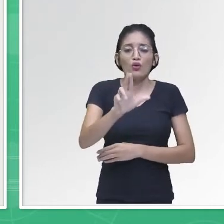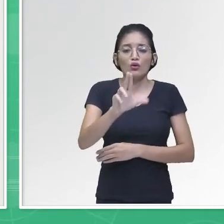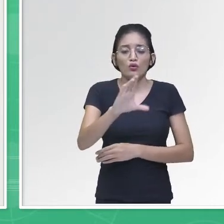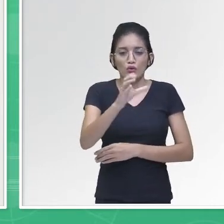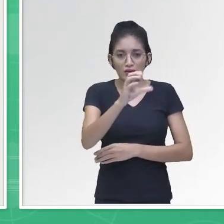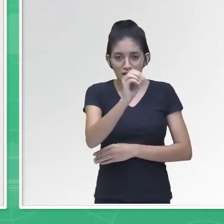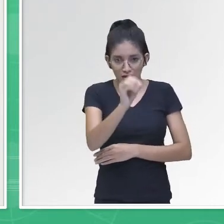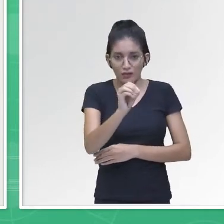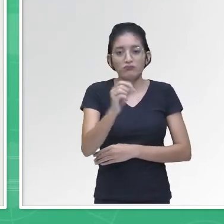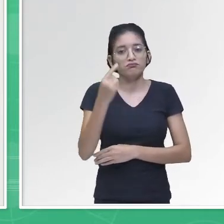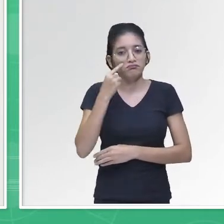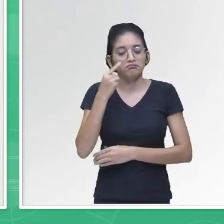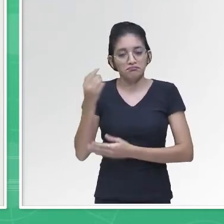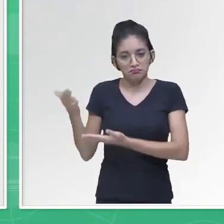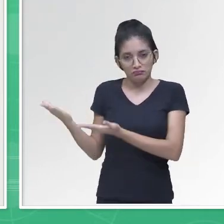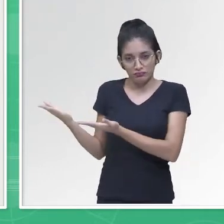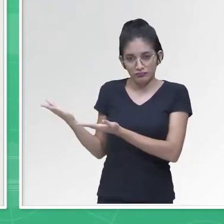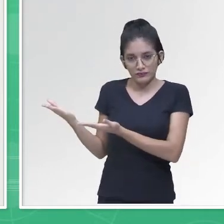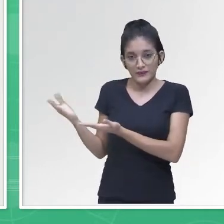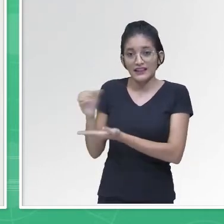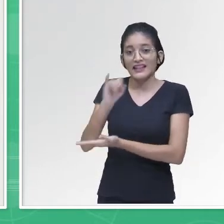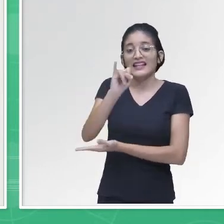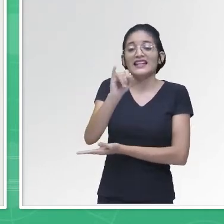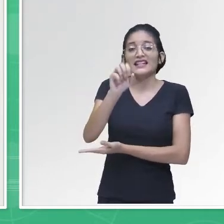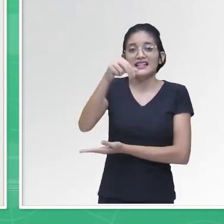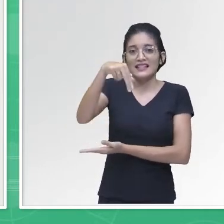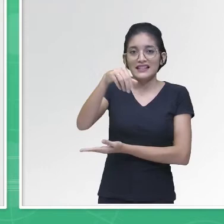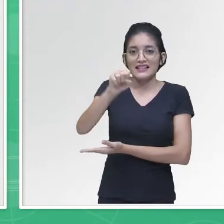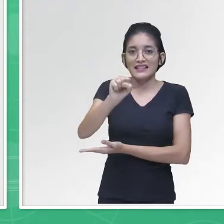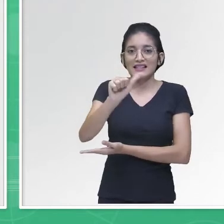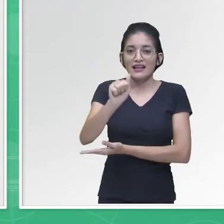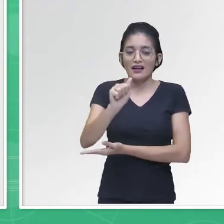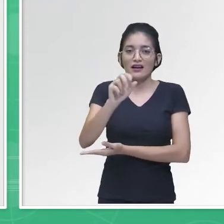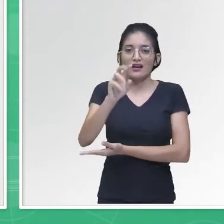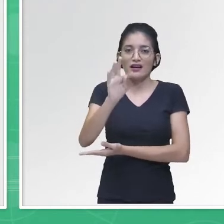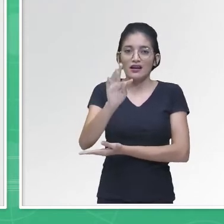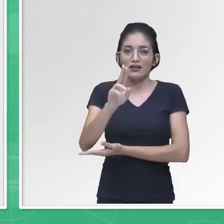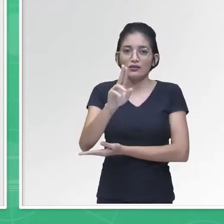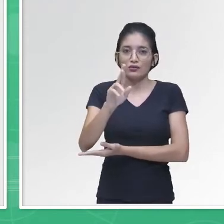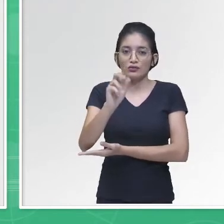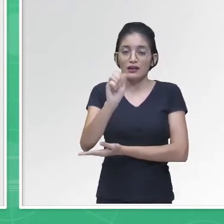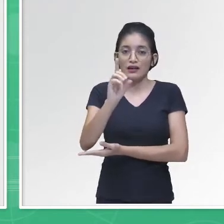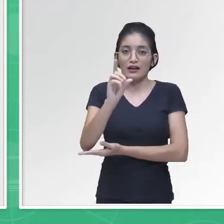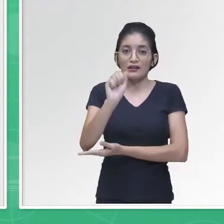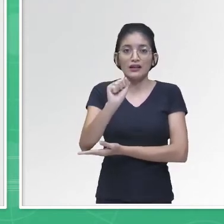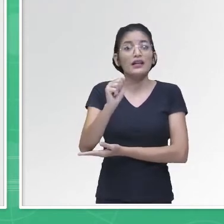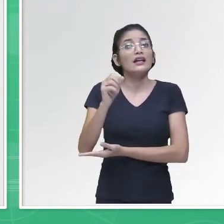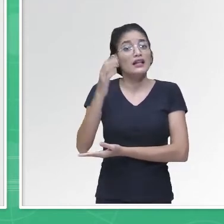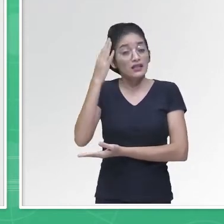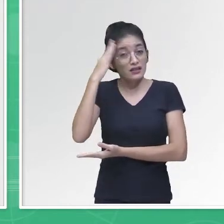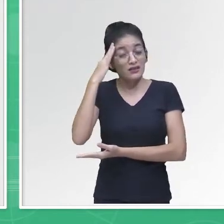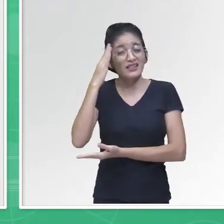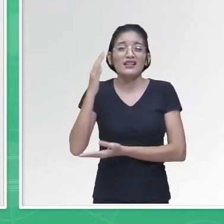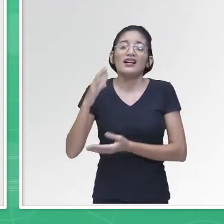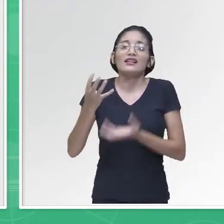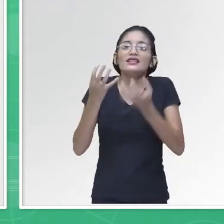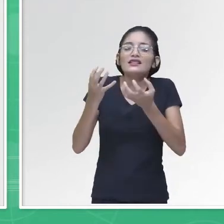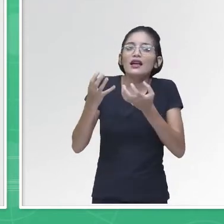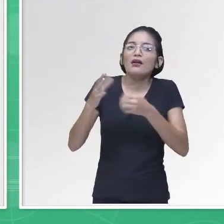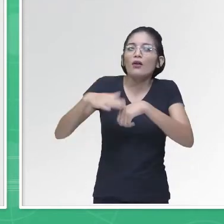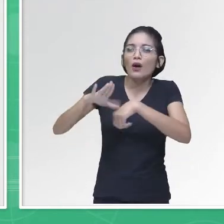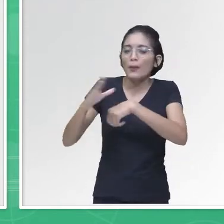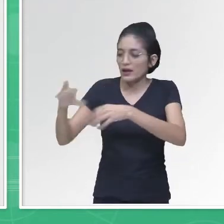insaturada, tá? Se eu quiser colocar mais soluto, eu posso, é possível,